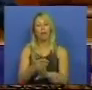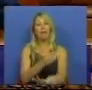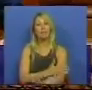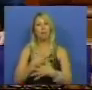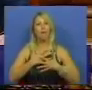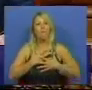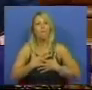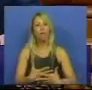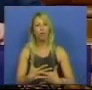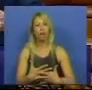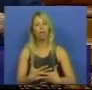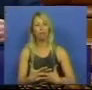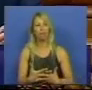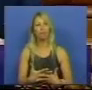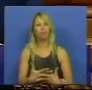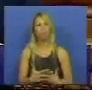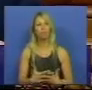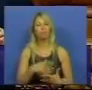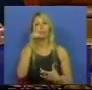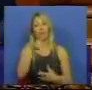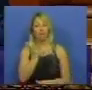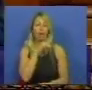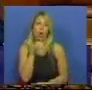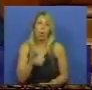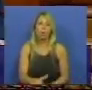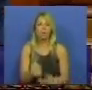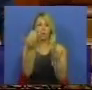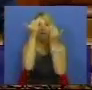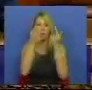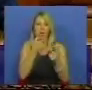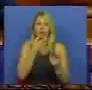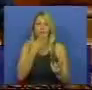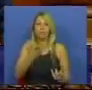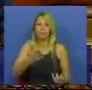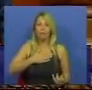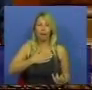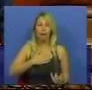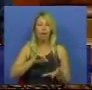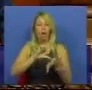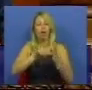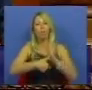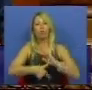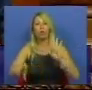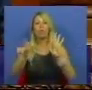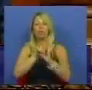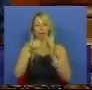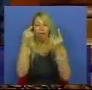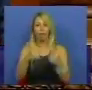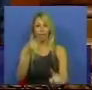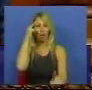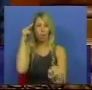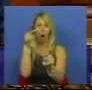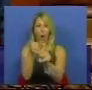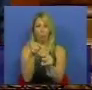e sobre o consentimento informado, portanto, um projeto de lei que tem por objeto